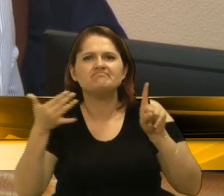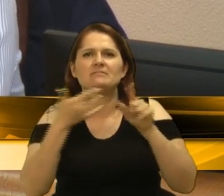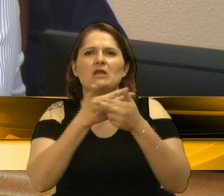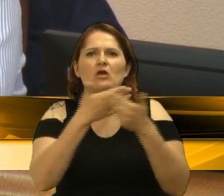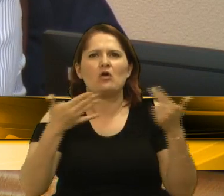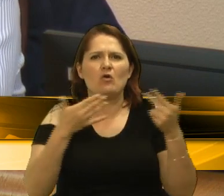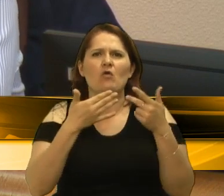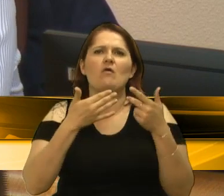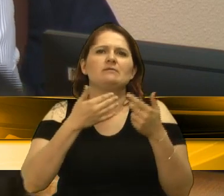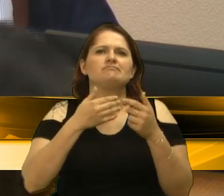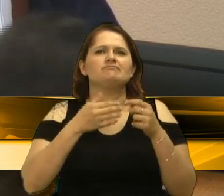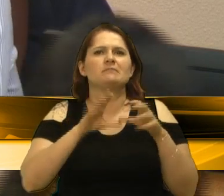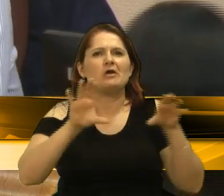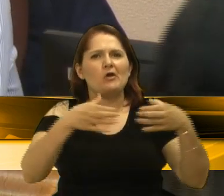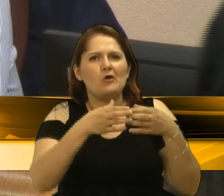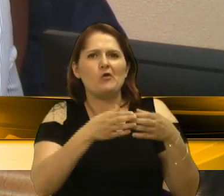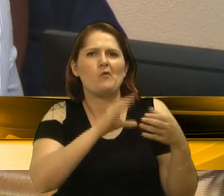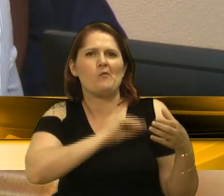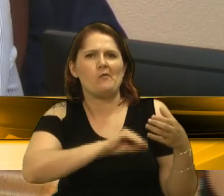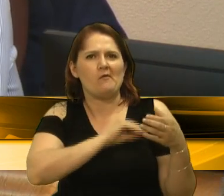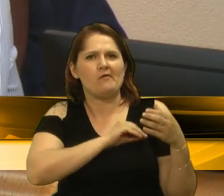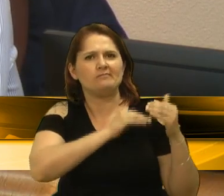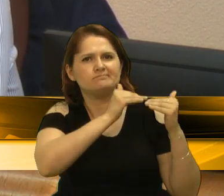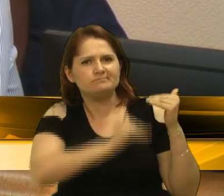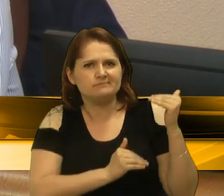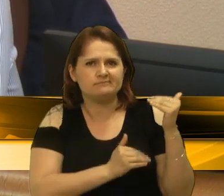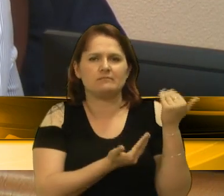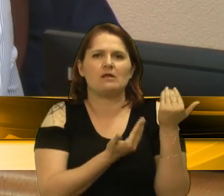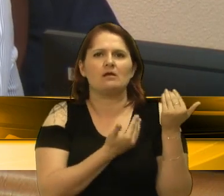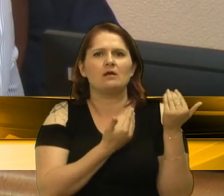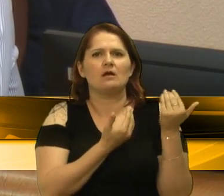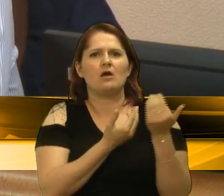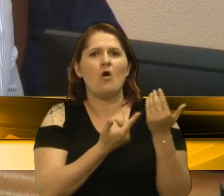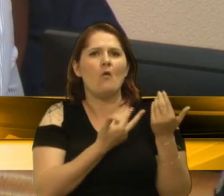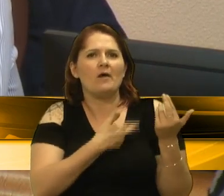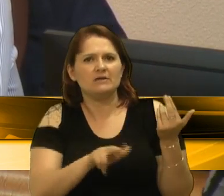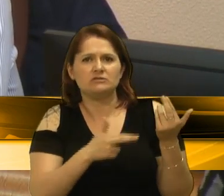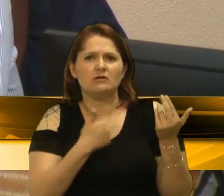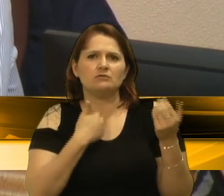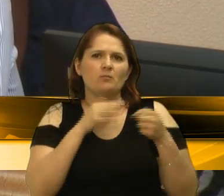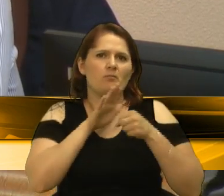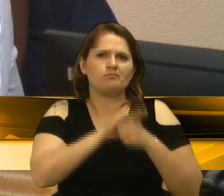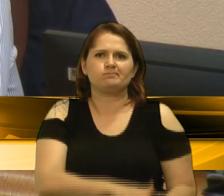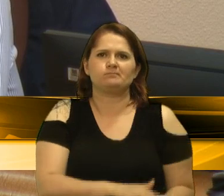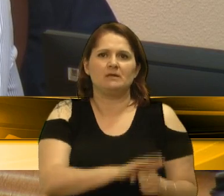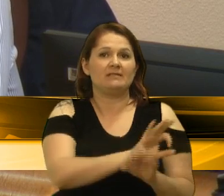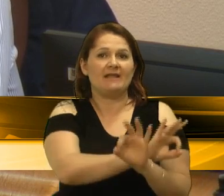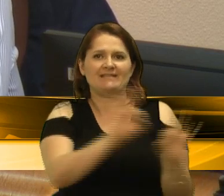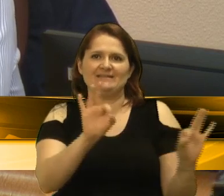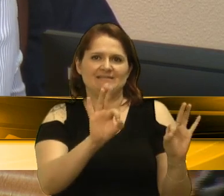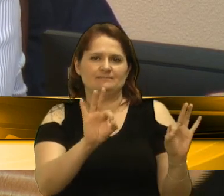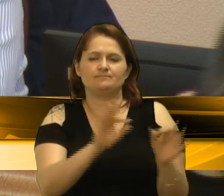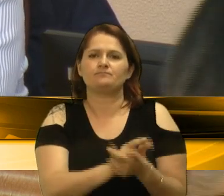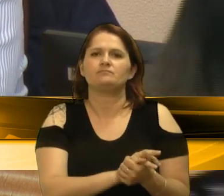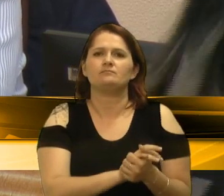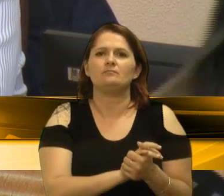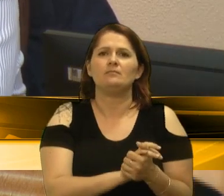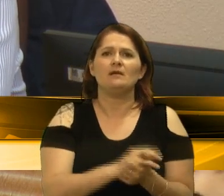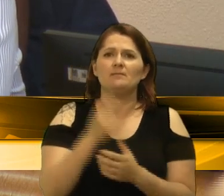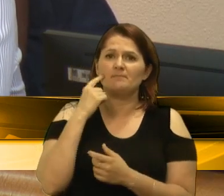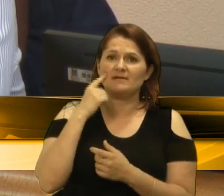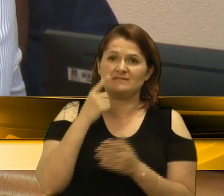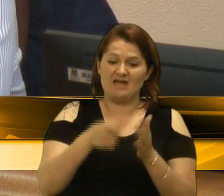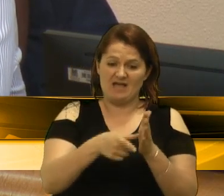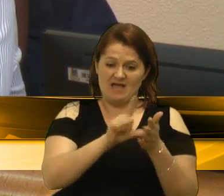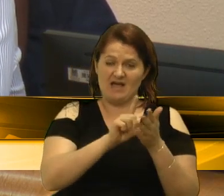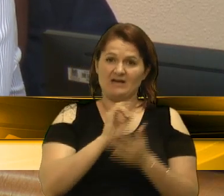condição socioeconômica, deficiência física, credo religioso e convicção política. Não se pode confundir prévio aviso à autoridade